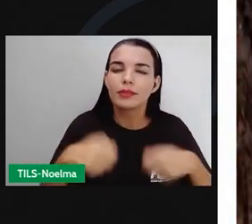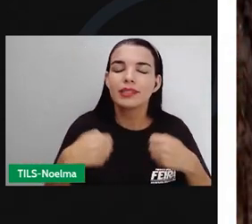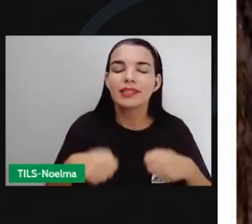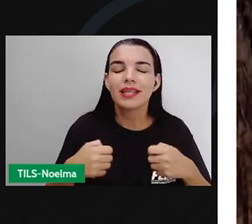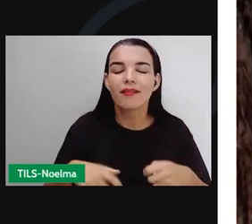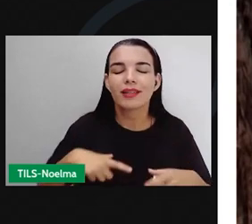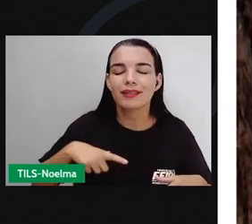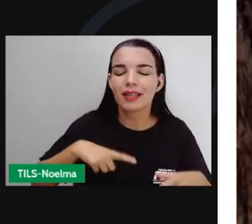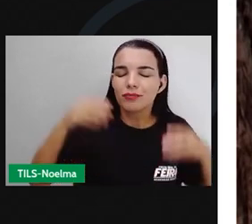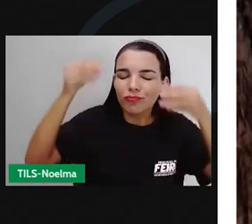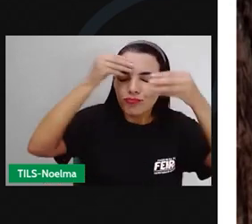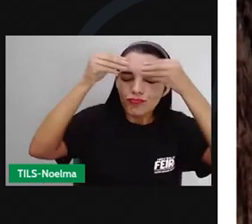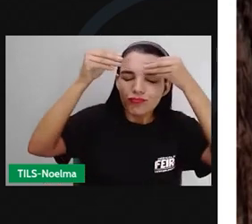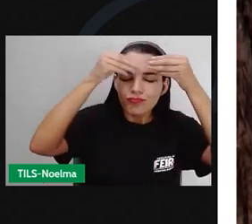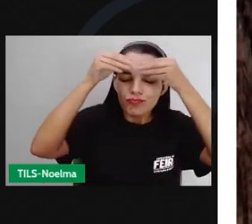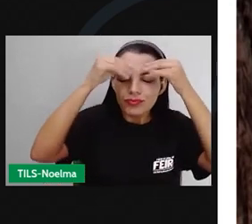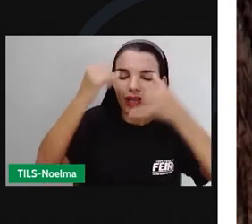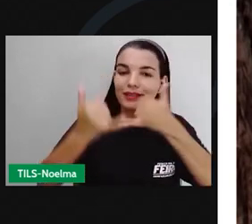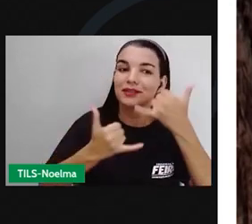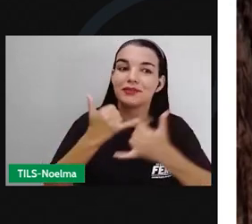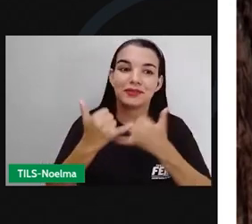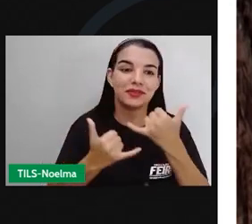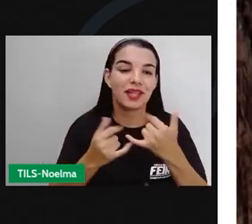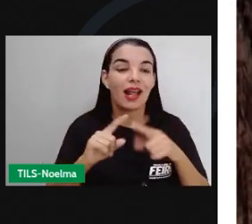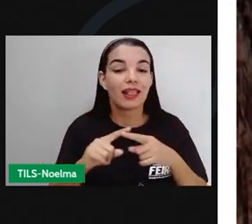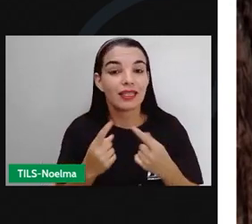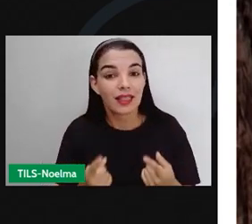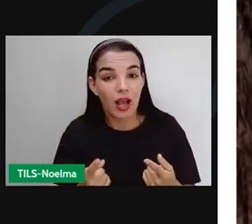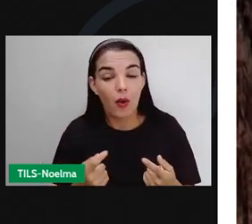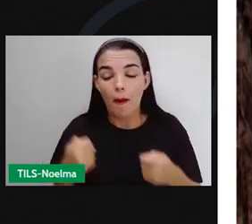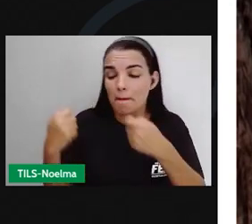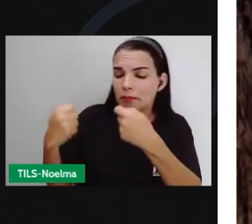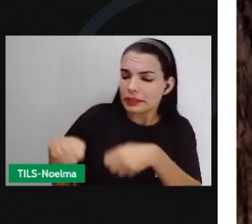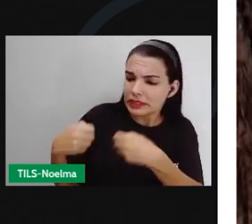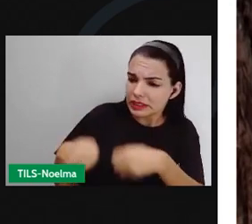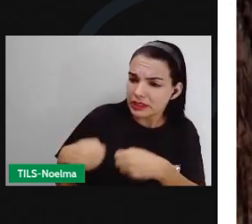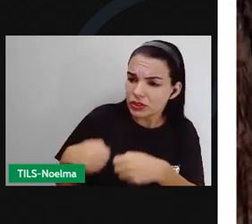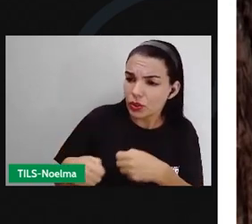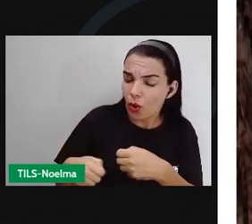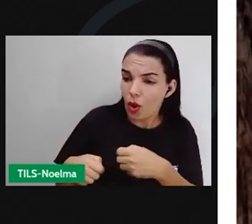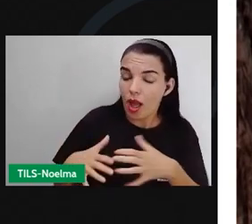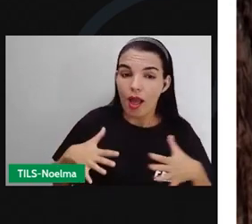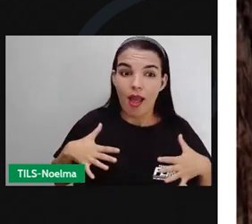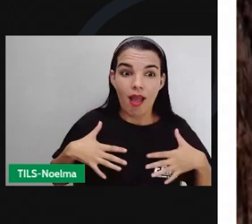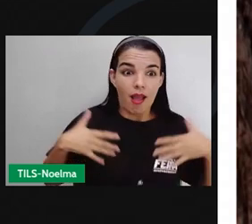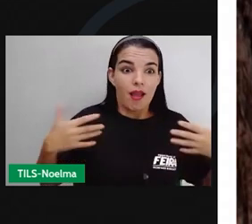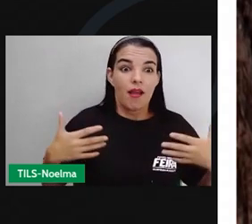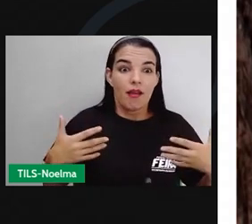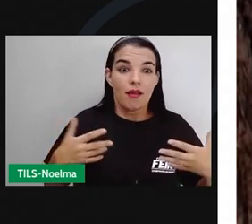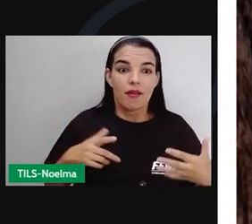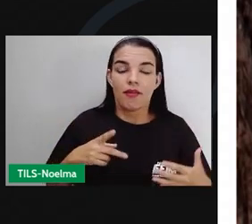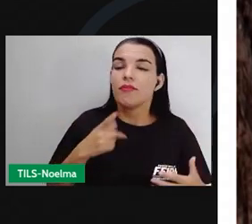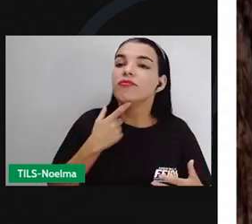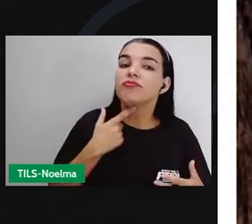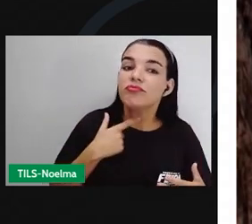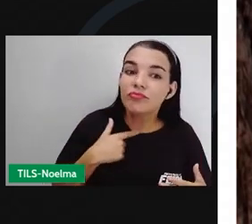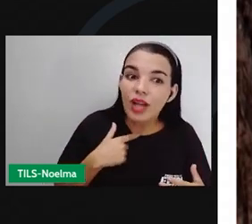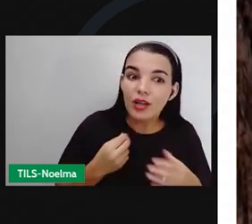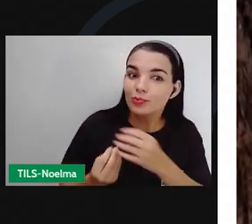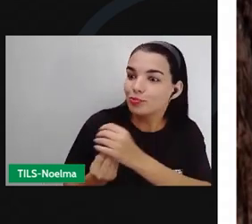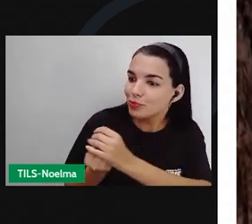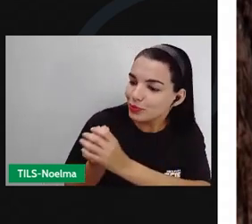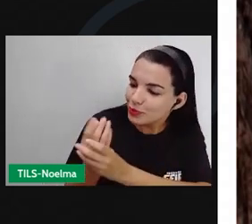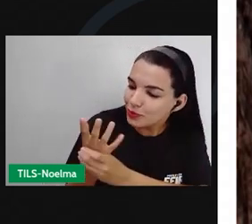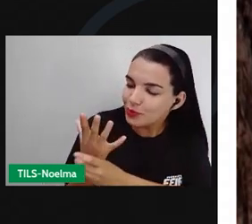divertirem. Foi nessa situação, pela necessidade, de forma espontânea e intuitiva, que surgiu o chachado